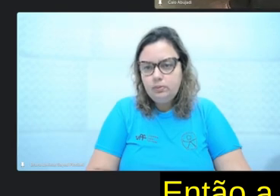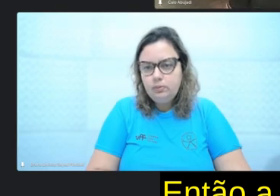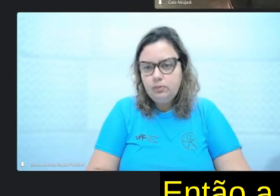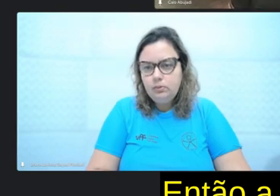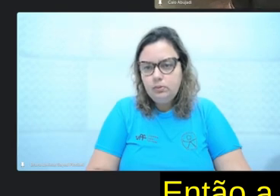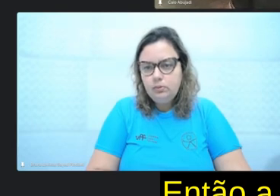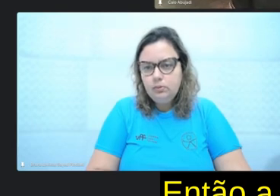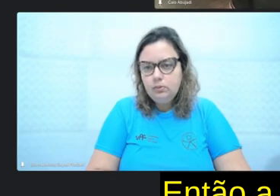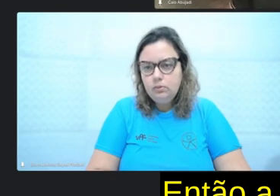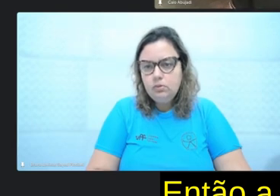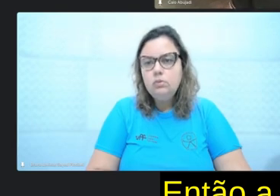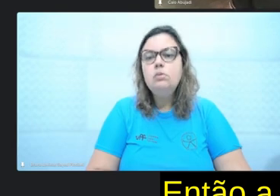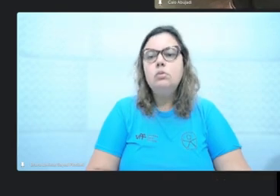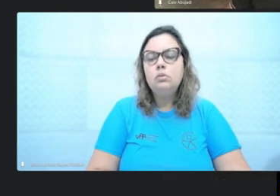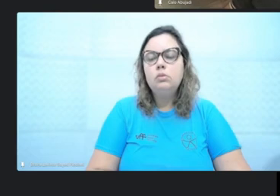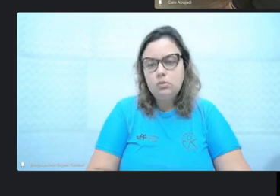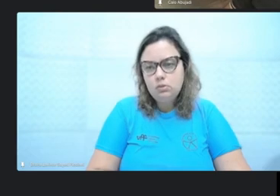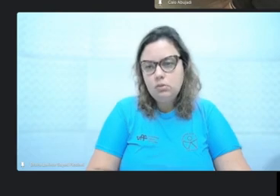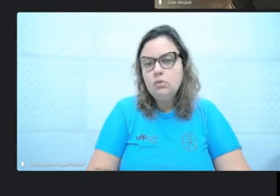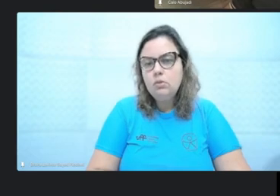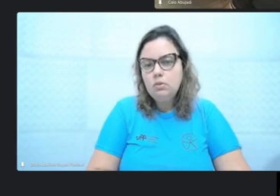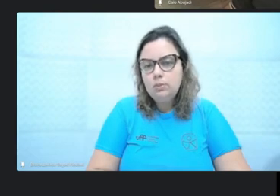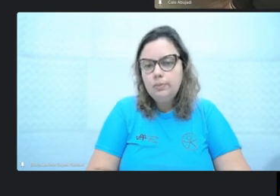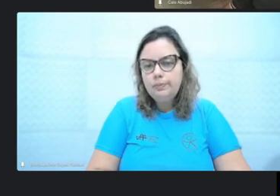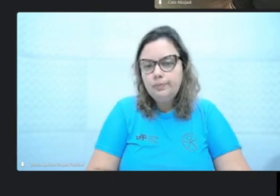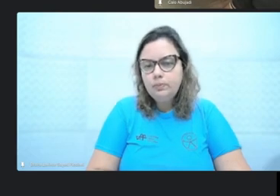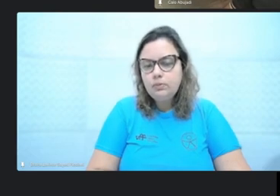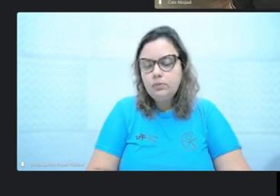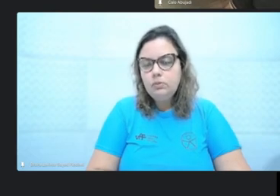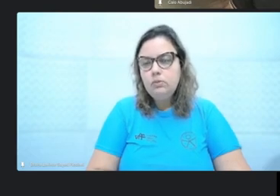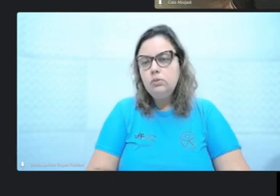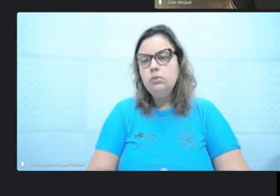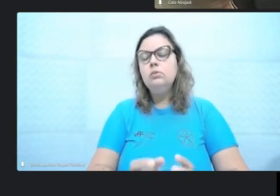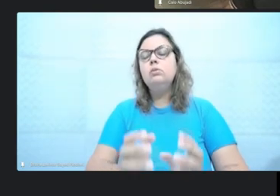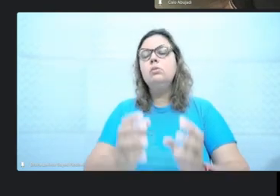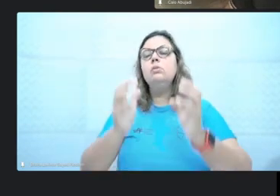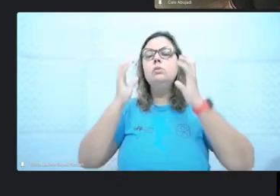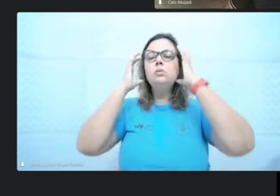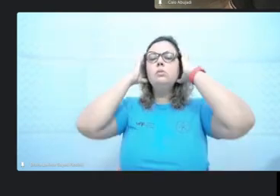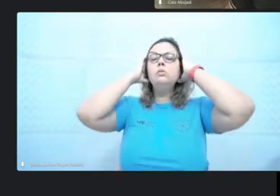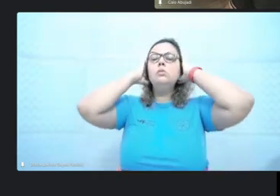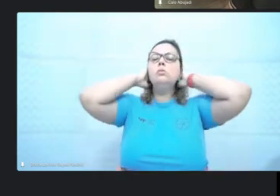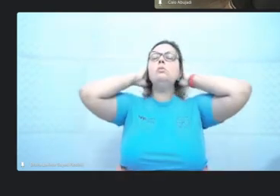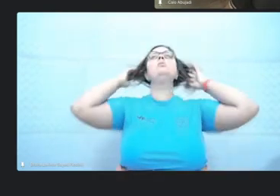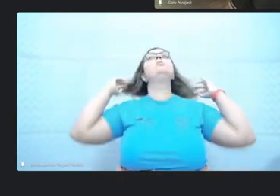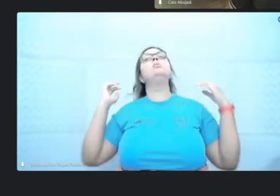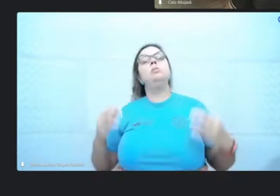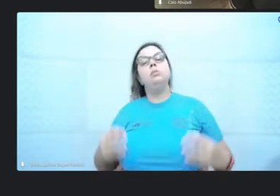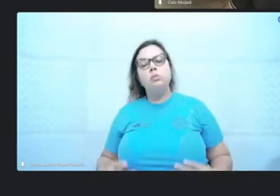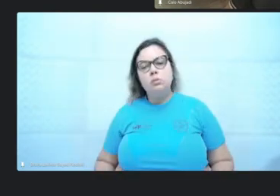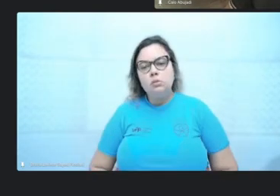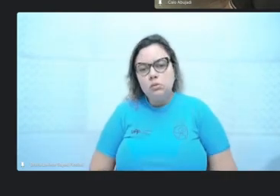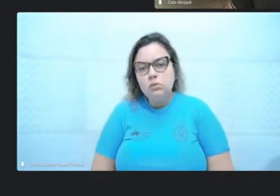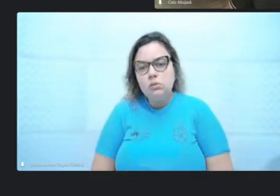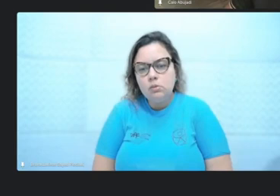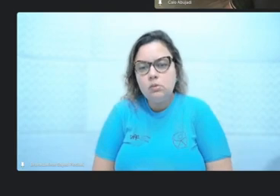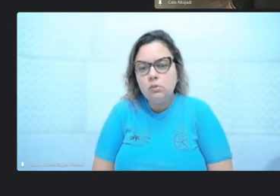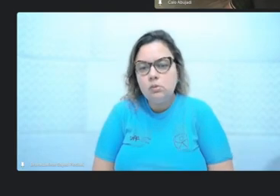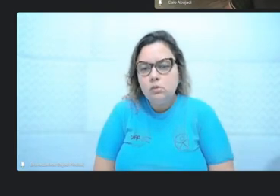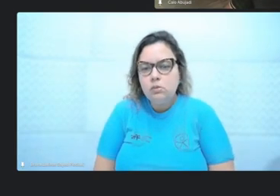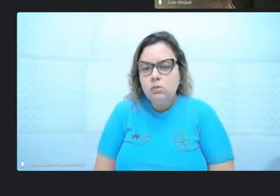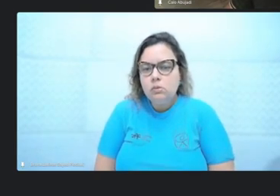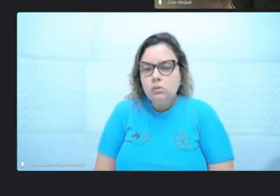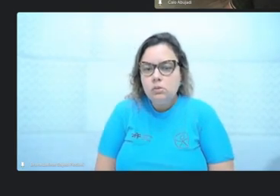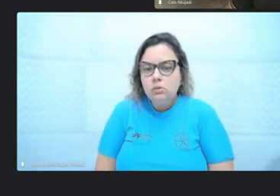a dar mais diagnósticos. Começou a perpassar pelos diagnósticos os quadros mais leves. Né? Os quadros